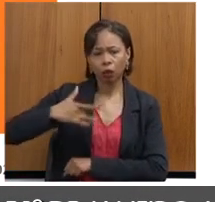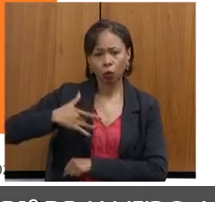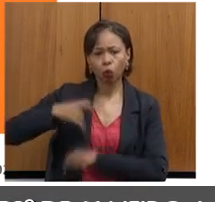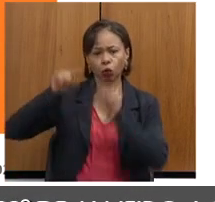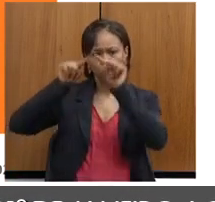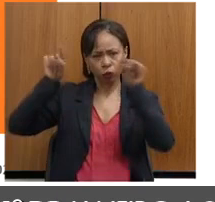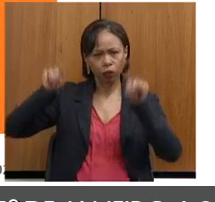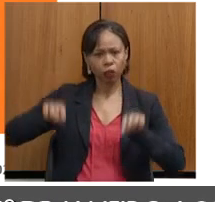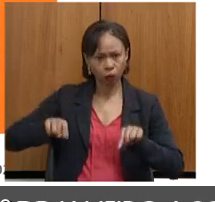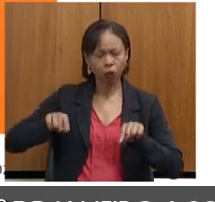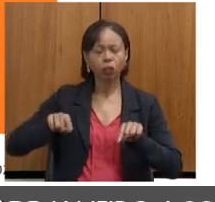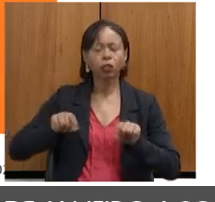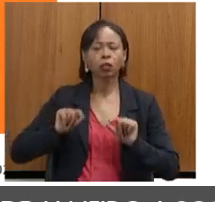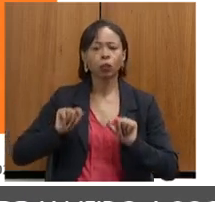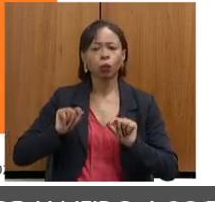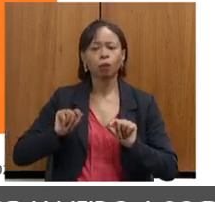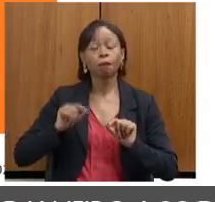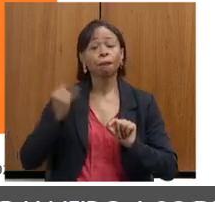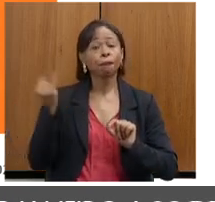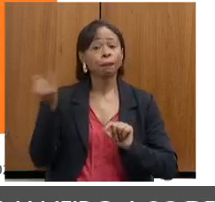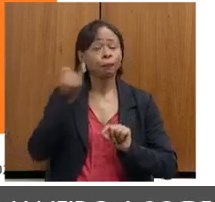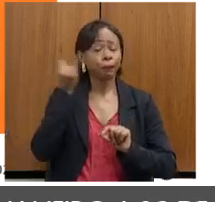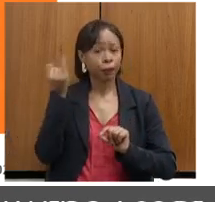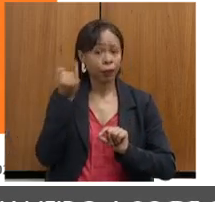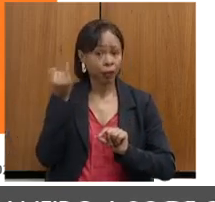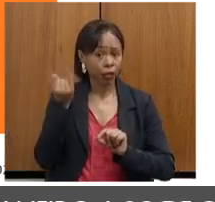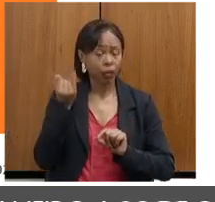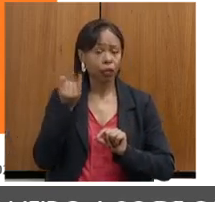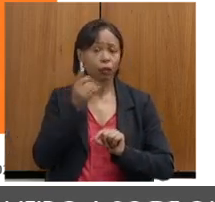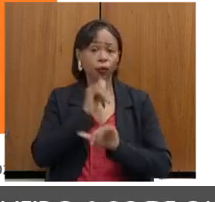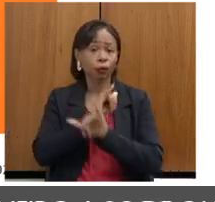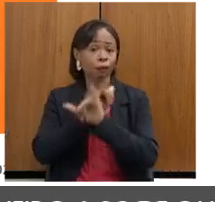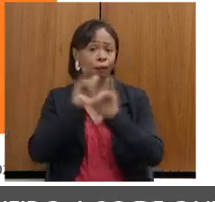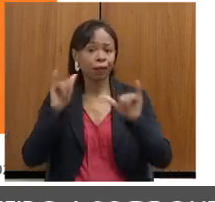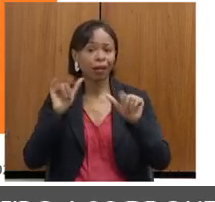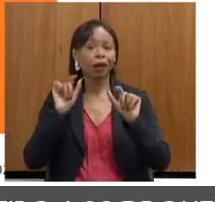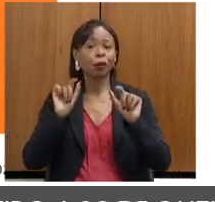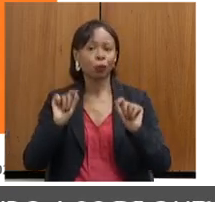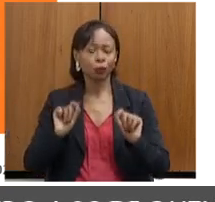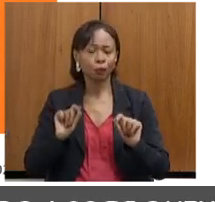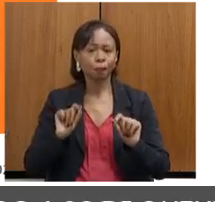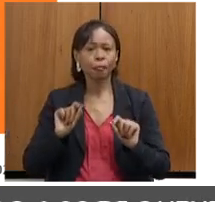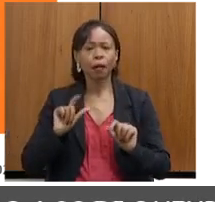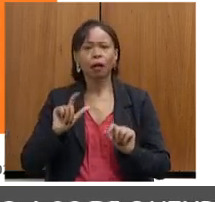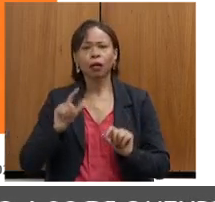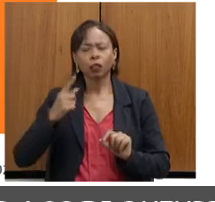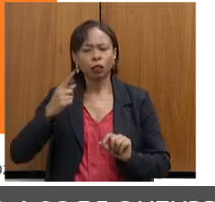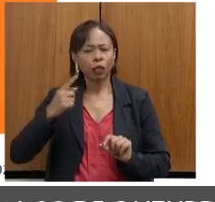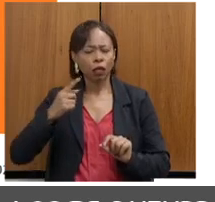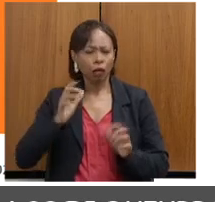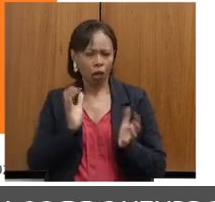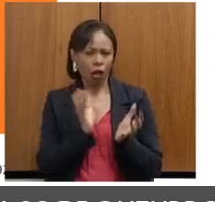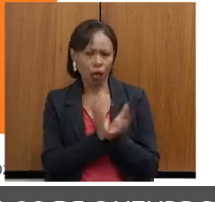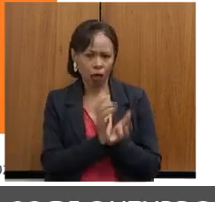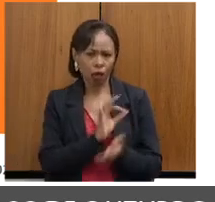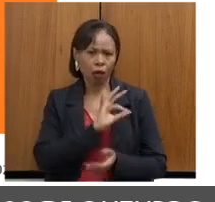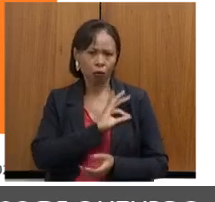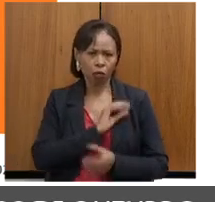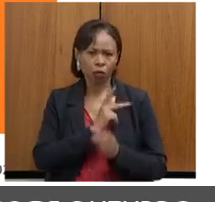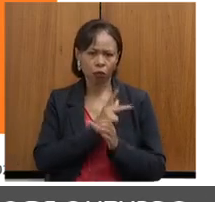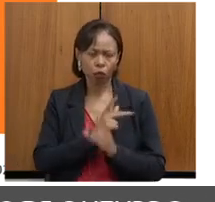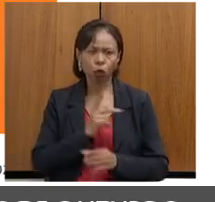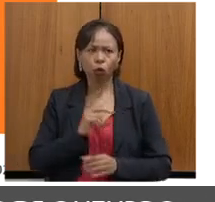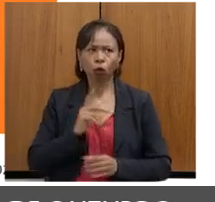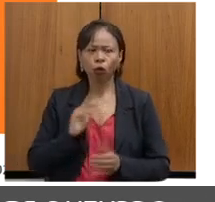Servidores é importante dizer que nós até